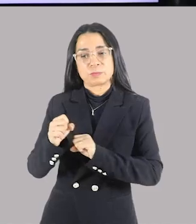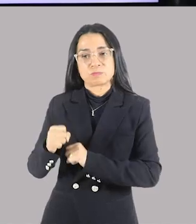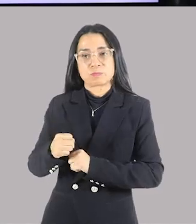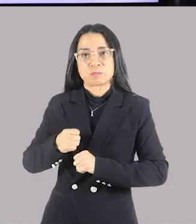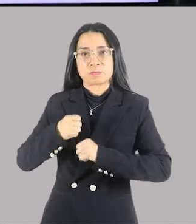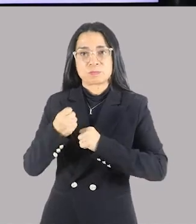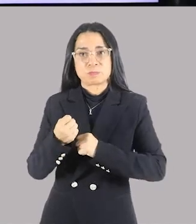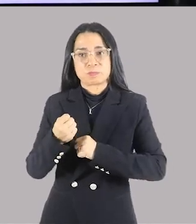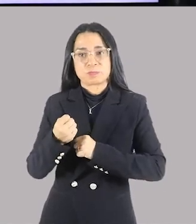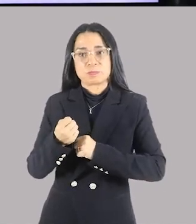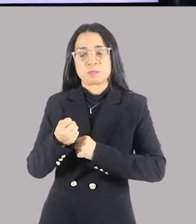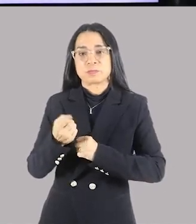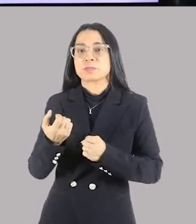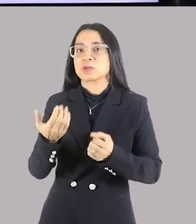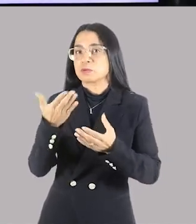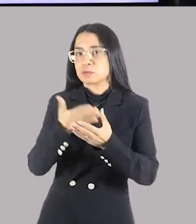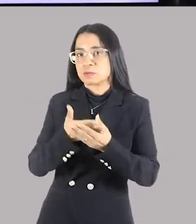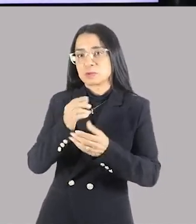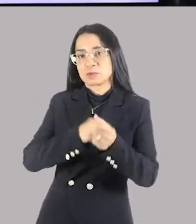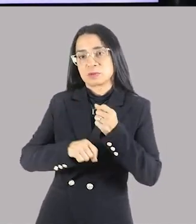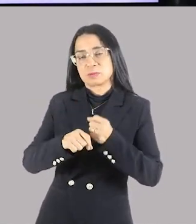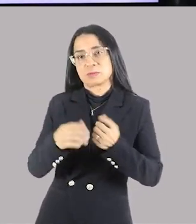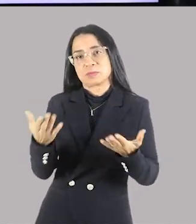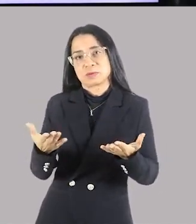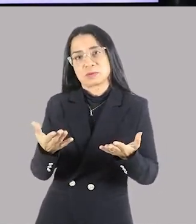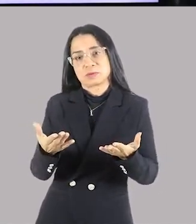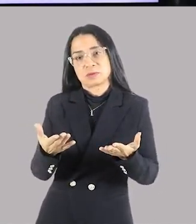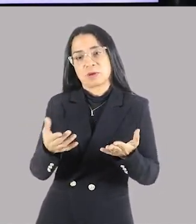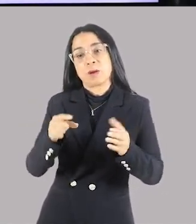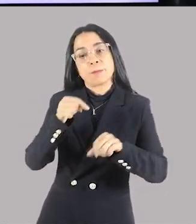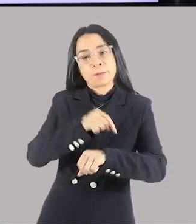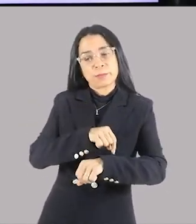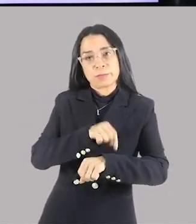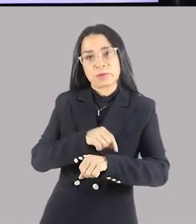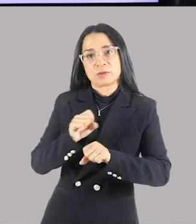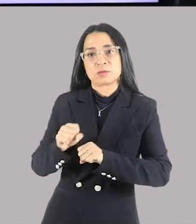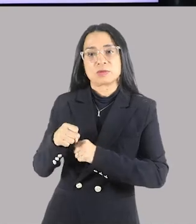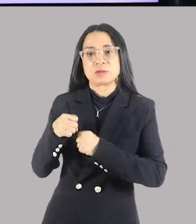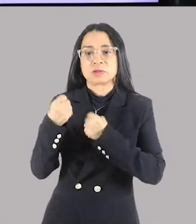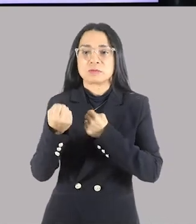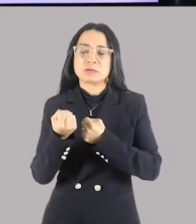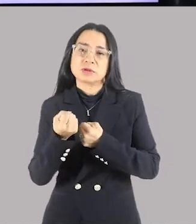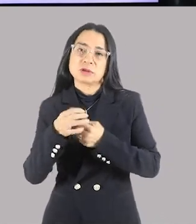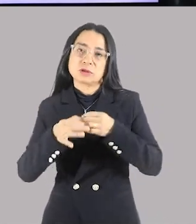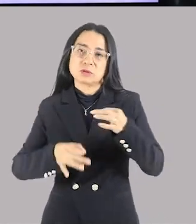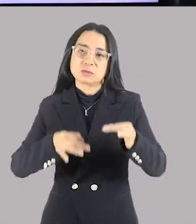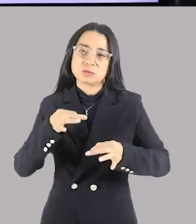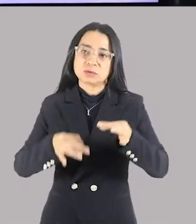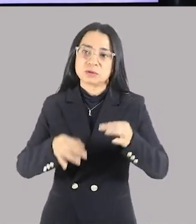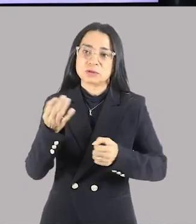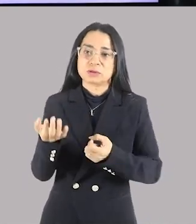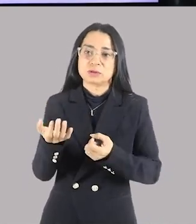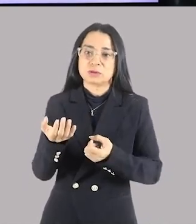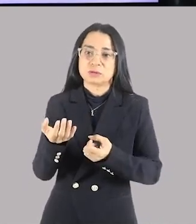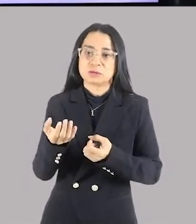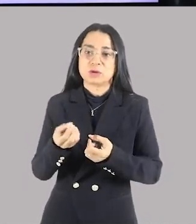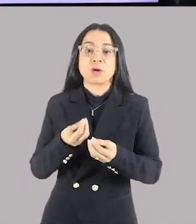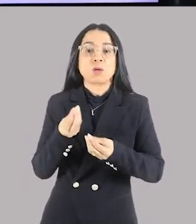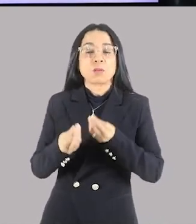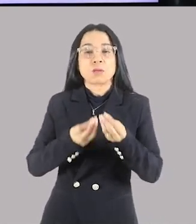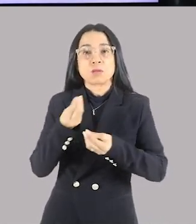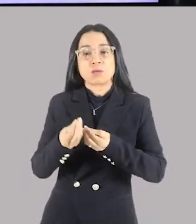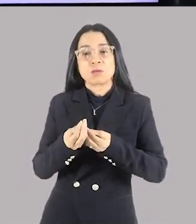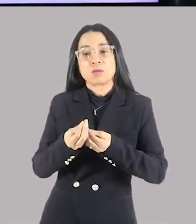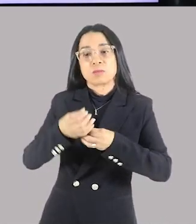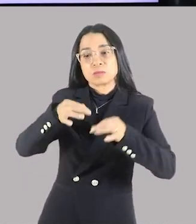das suas prerrogativas, momentaneamente e excepcionalmente, defender-se em juízo através da sua personalidade judiciária, que